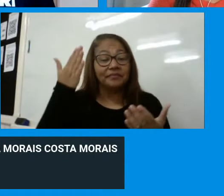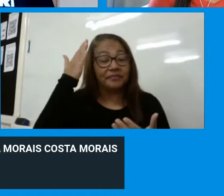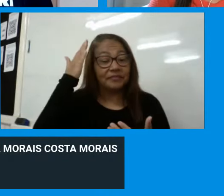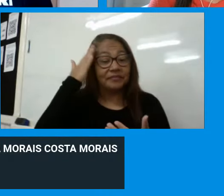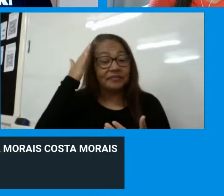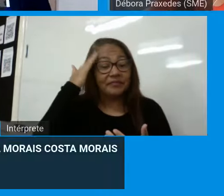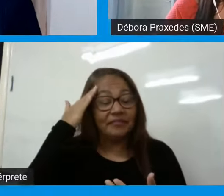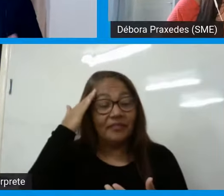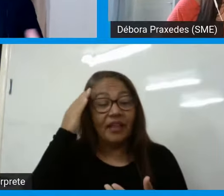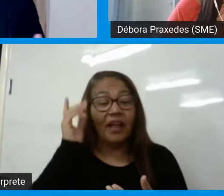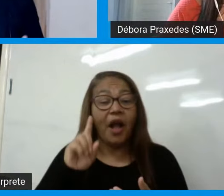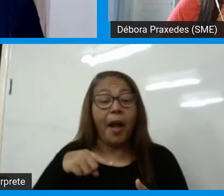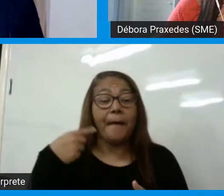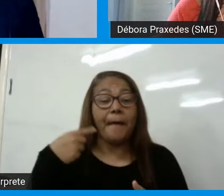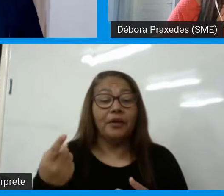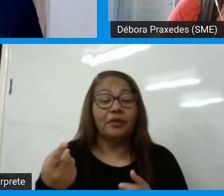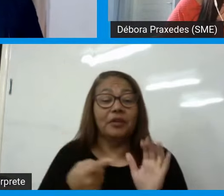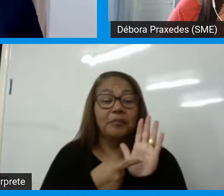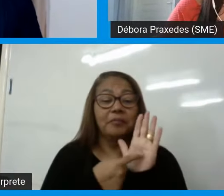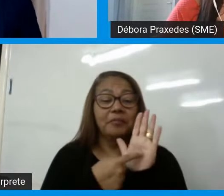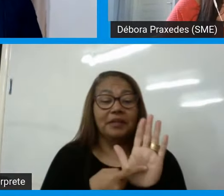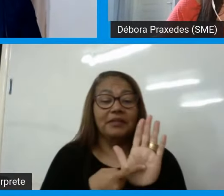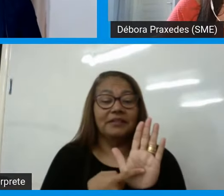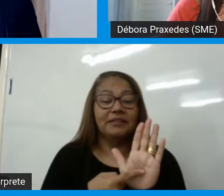aqui apresentando para vocês alguma ferramenta,